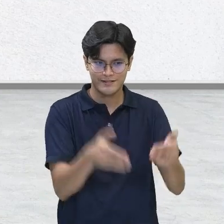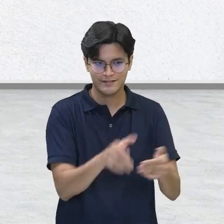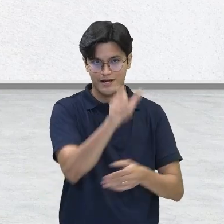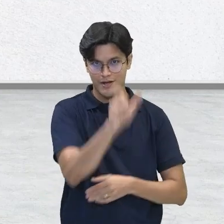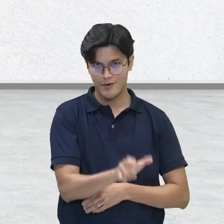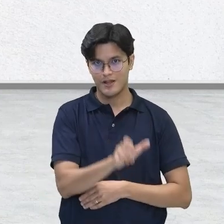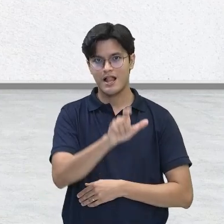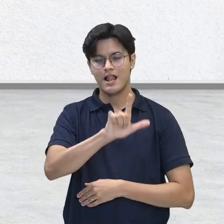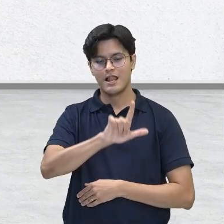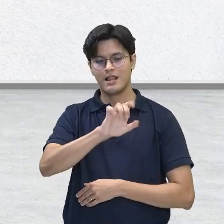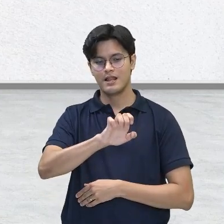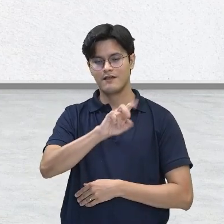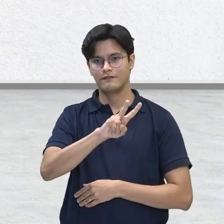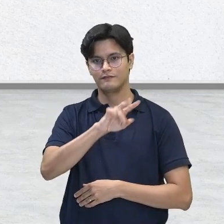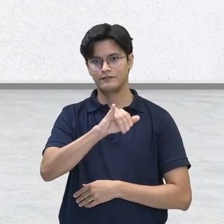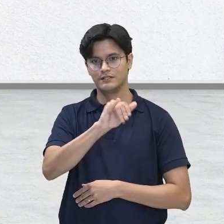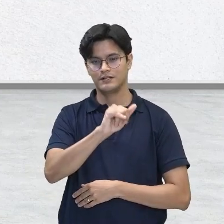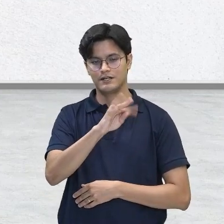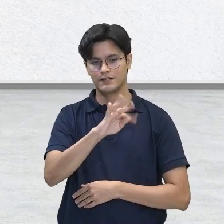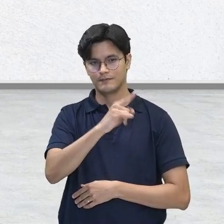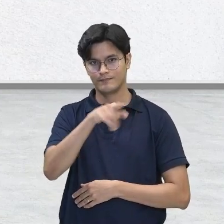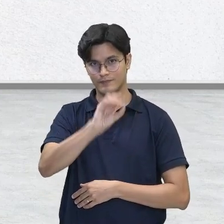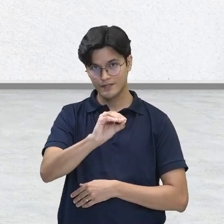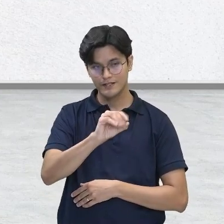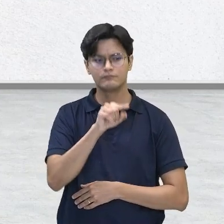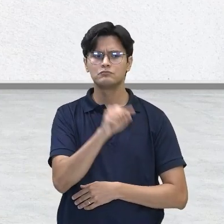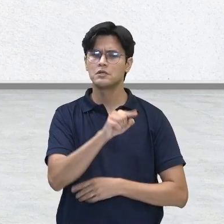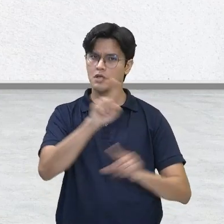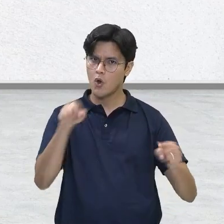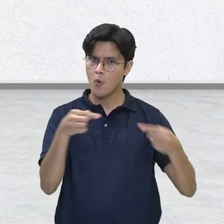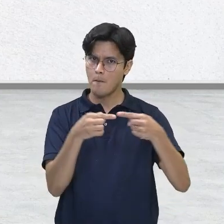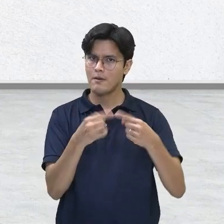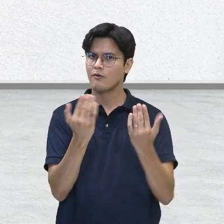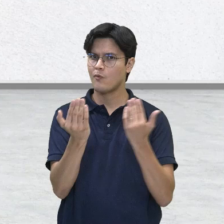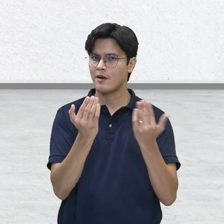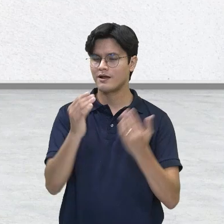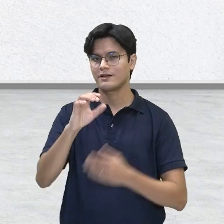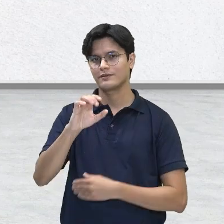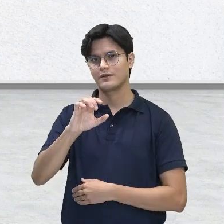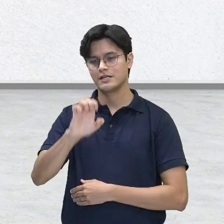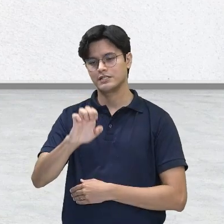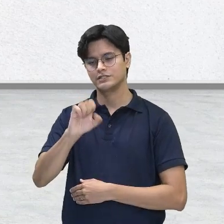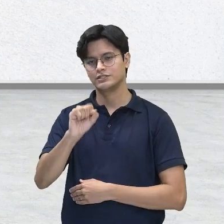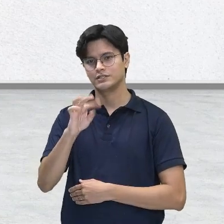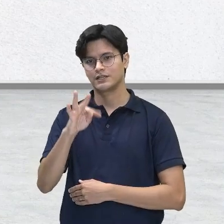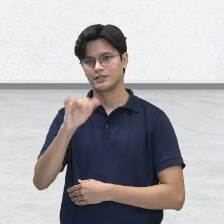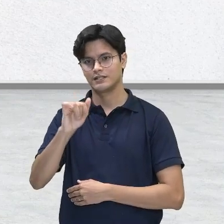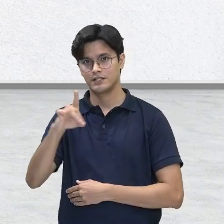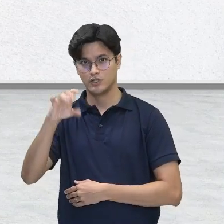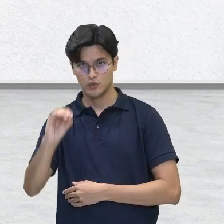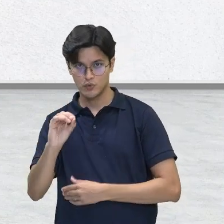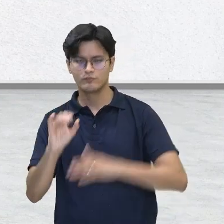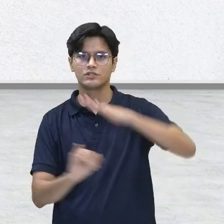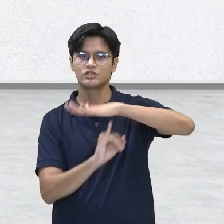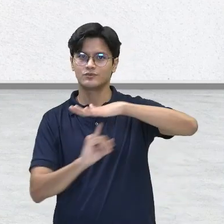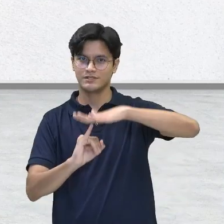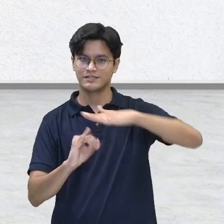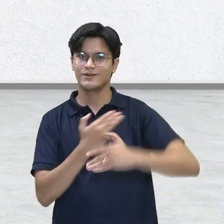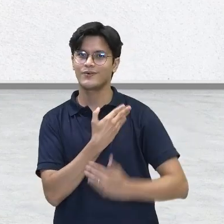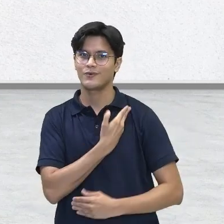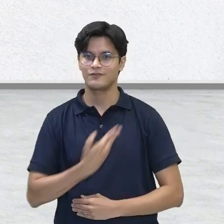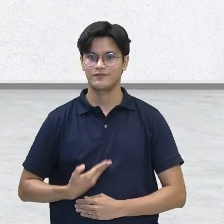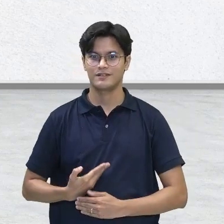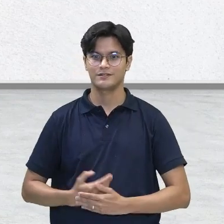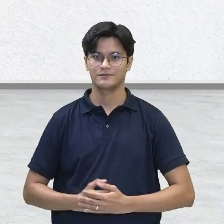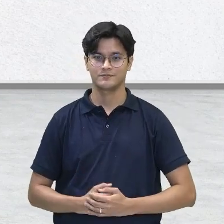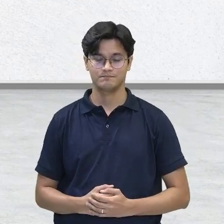aquele ser mitológico bíblico aí. E Locke diz o seguinte: o contrato